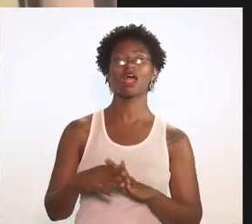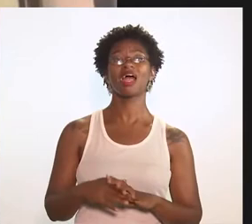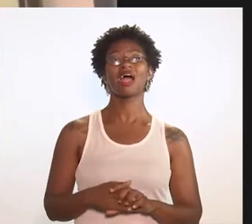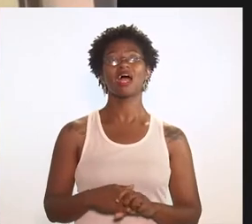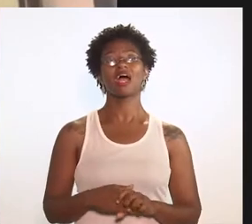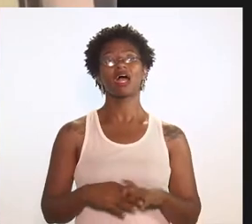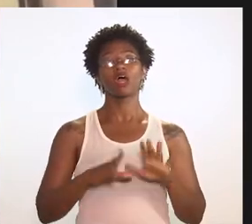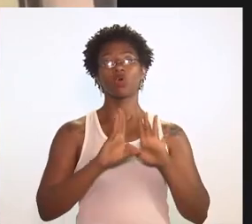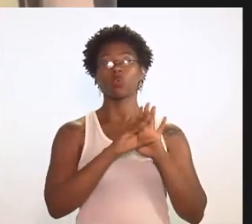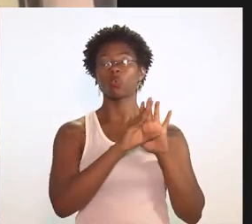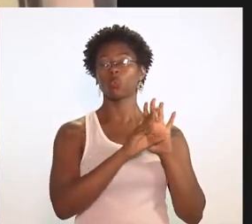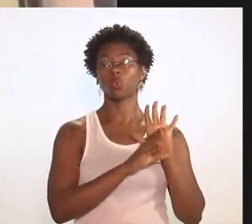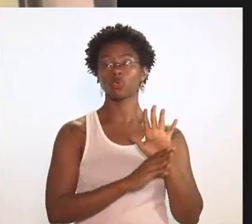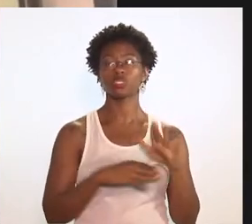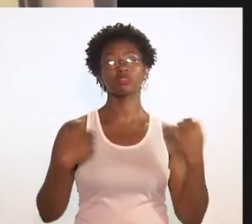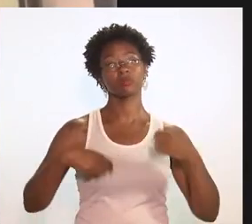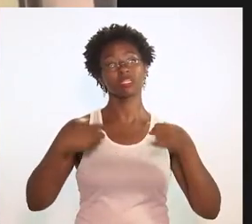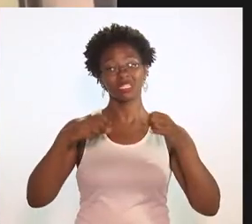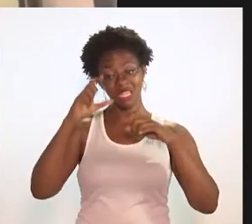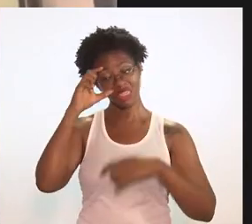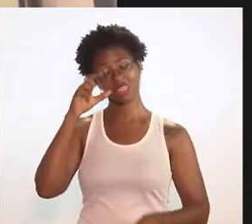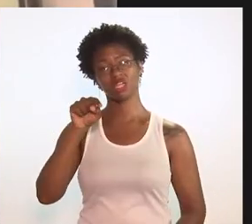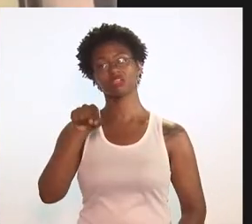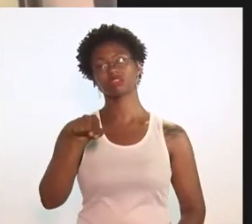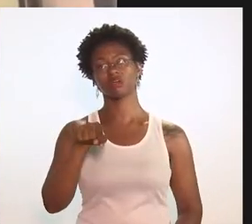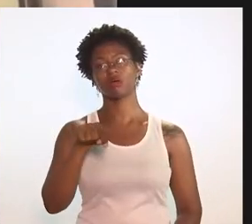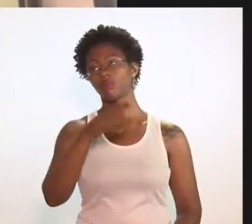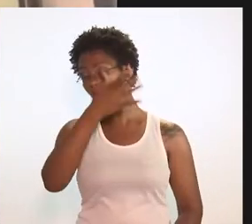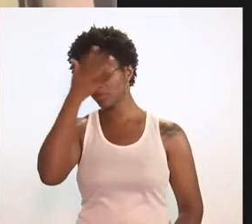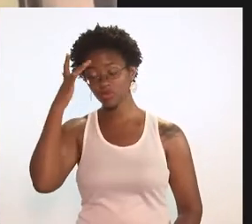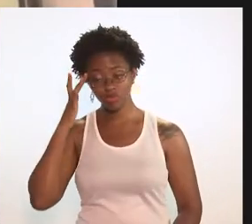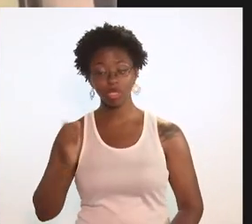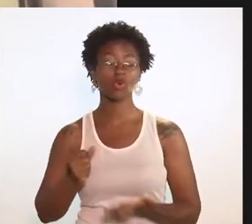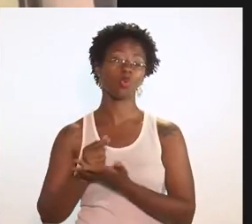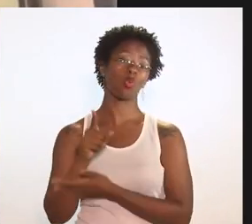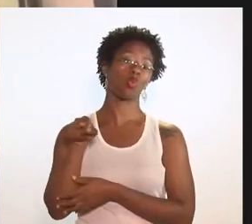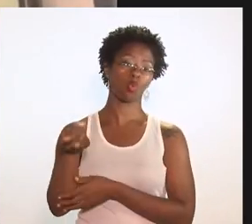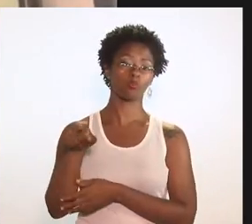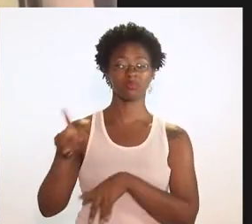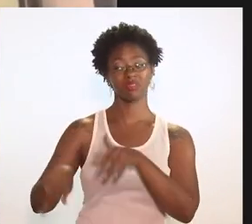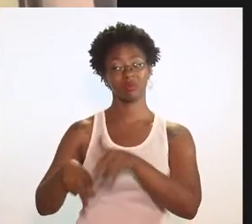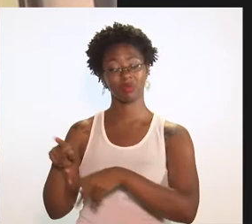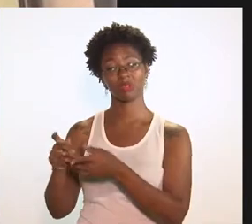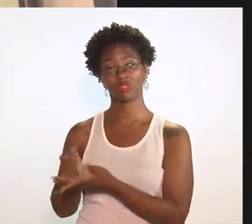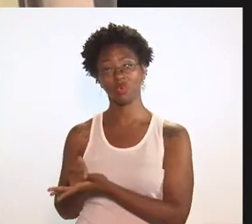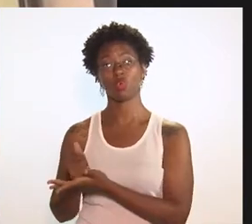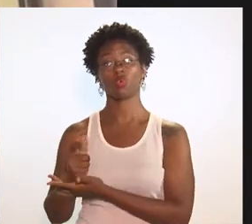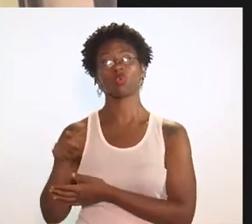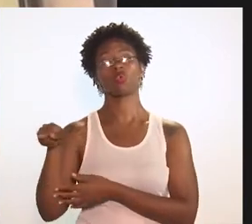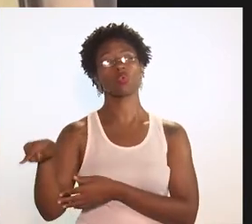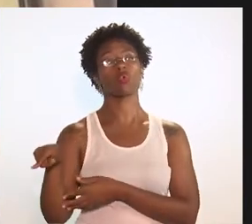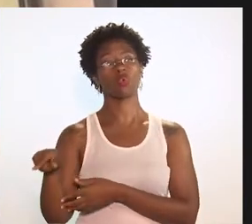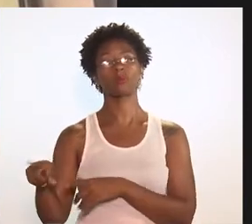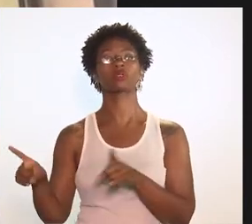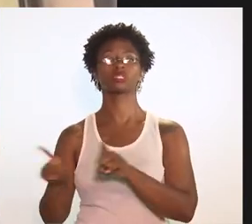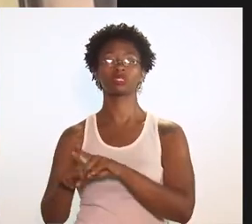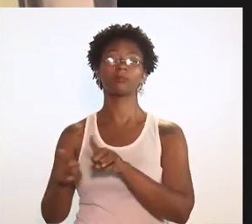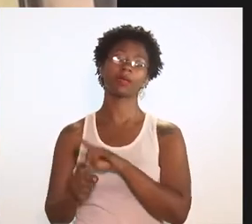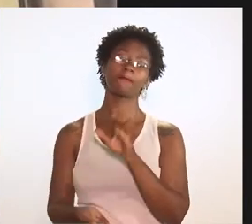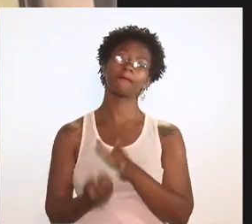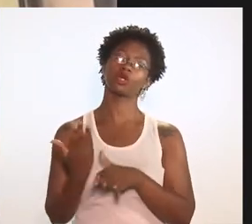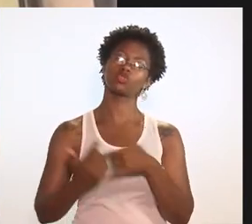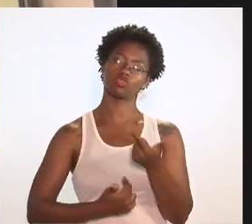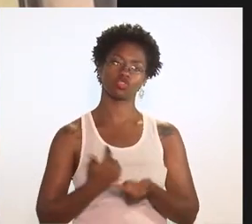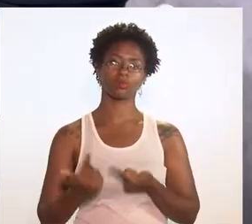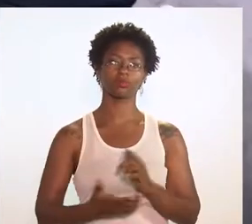um conceito que precisa ser levado em consideração. É um público consumidor. E esse público consumidor é um público também